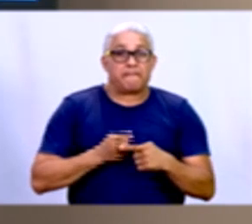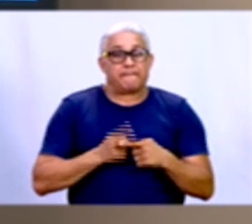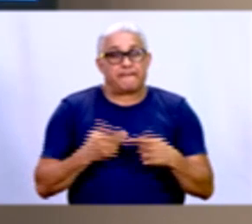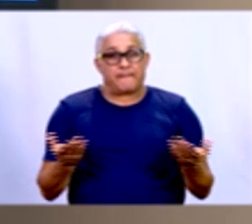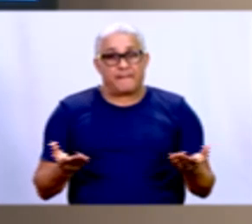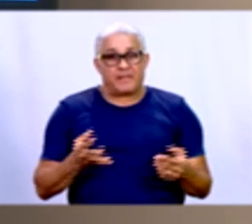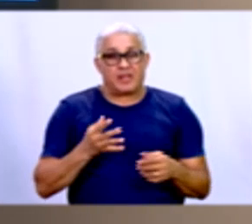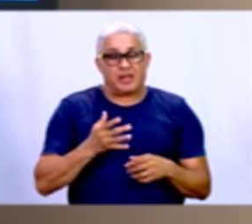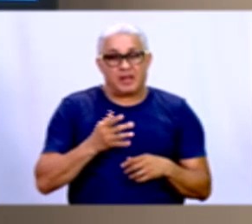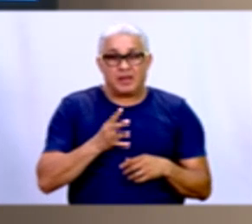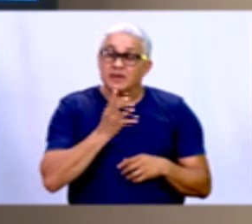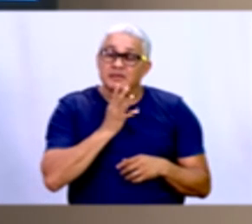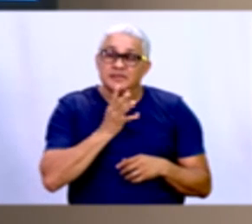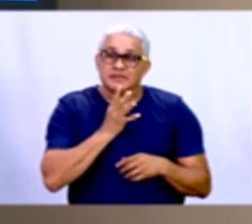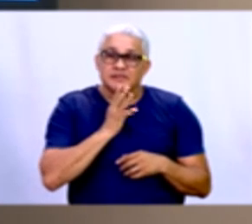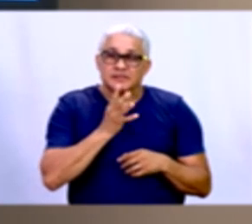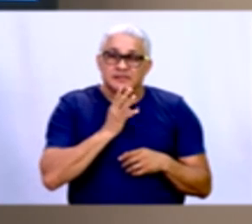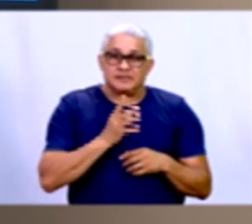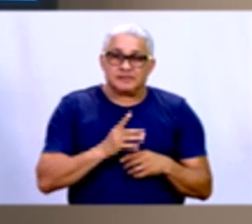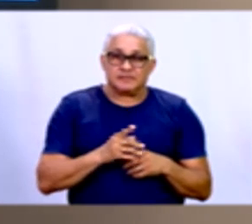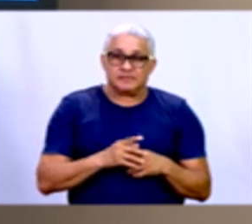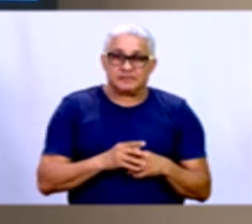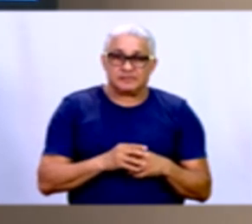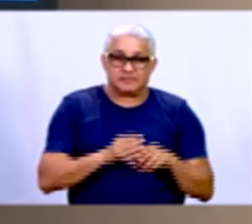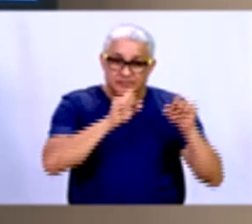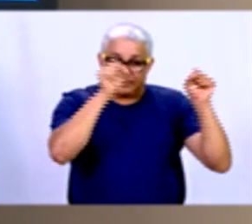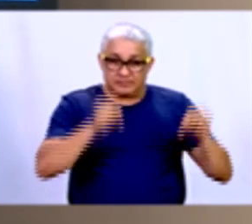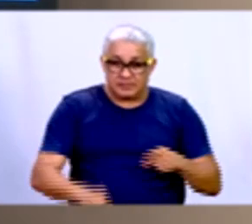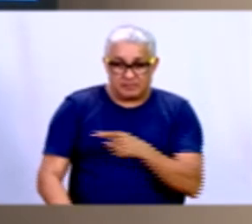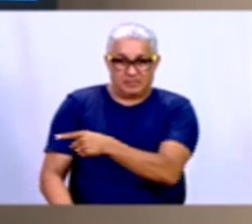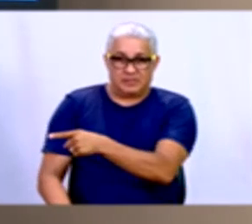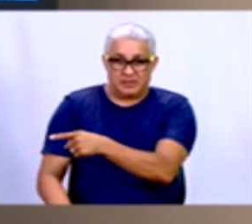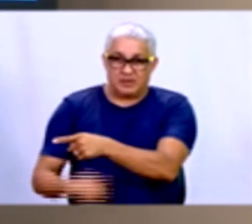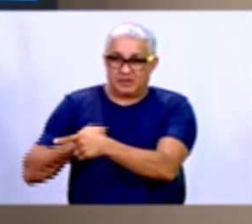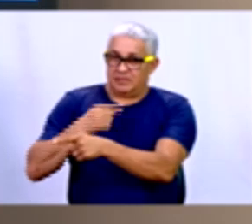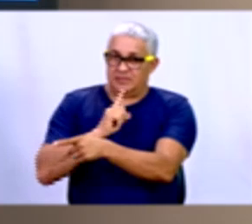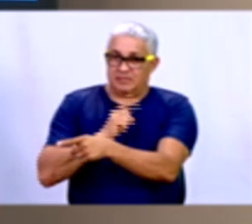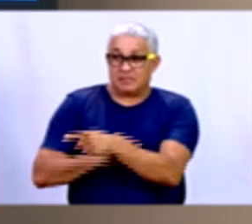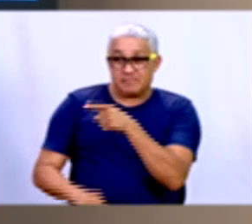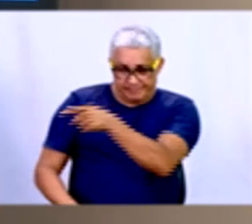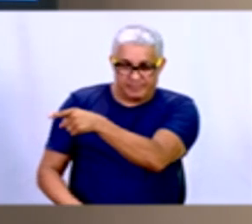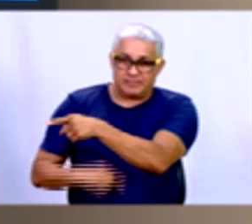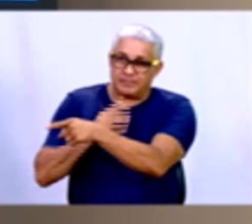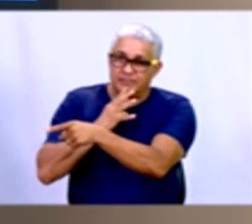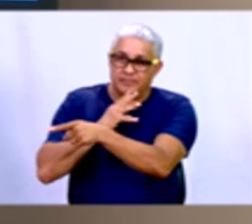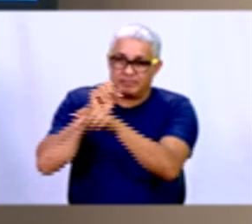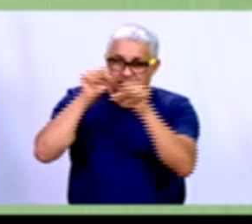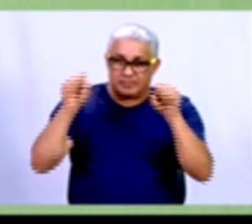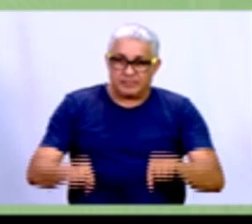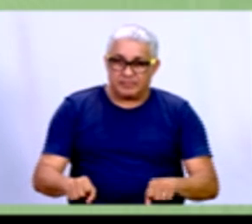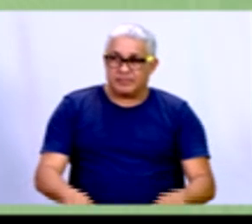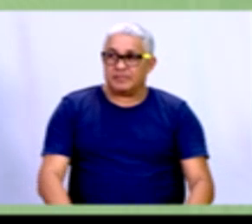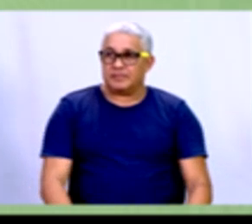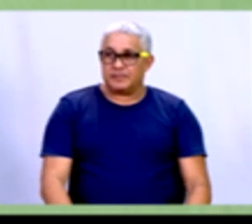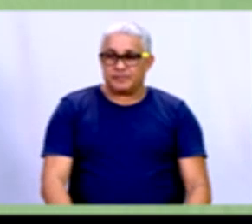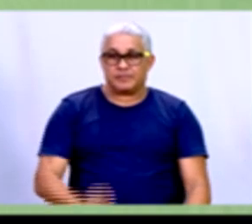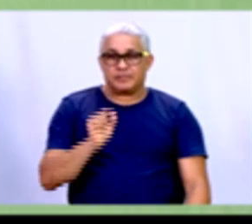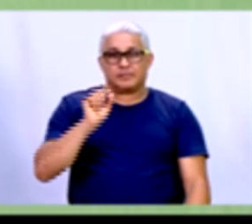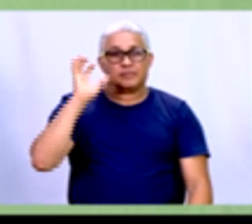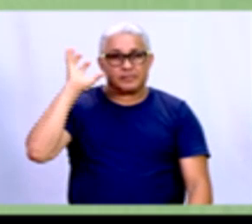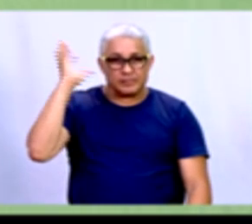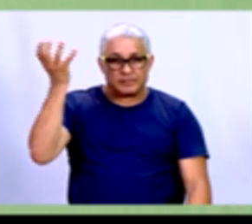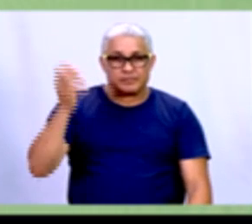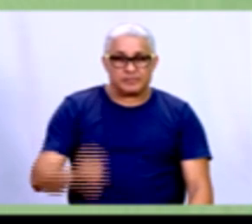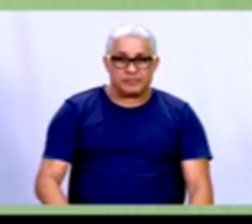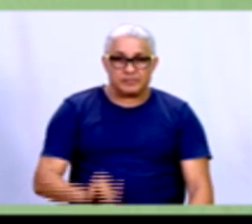quem conhece do uso do sistema é ele, não é você, tá? O que acontece quando a gente tem